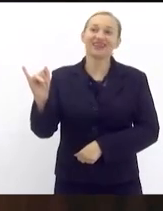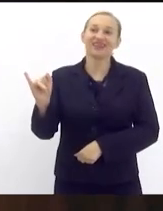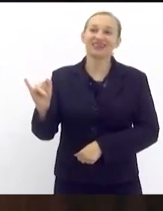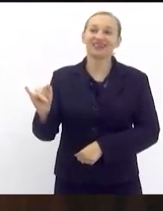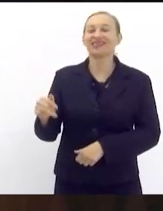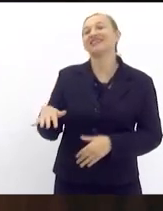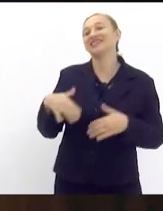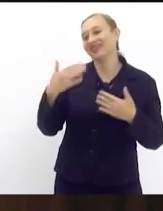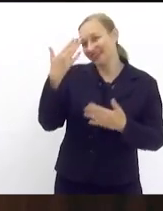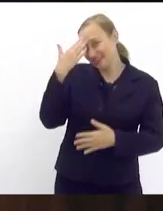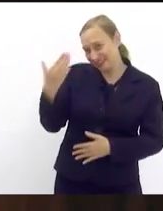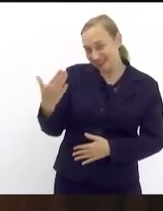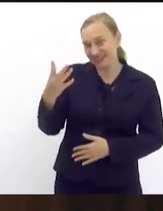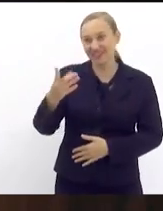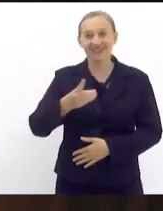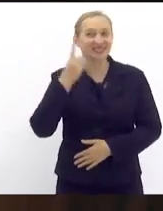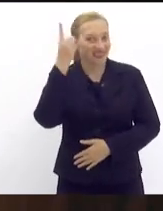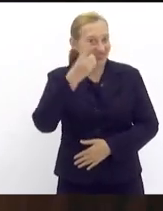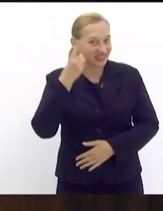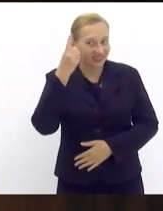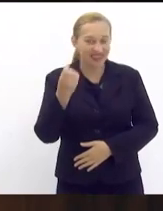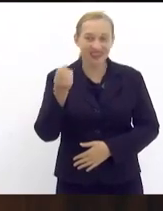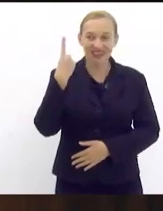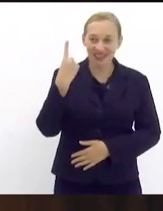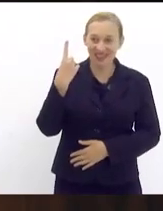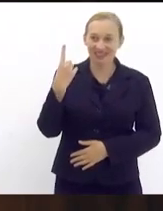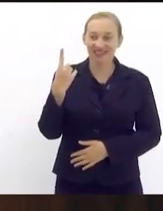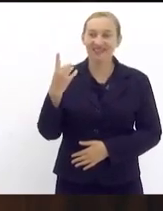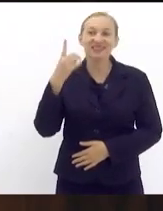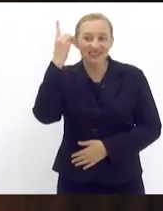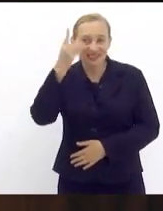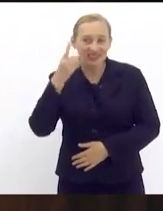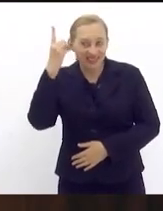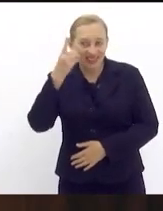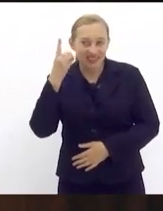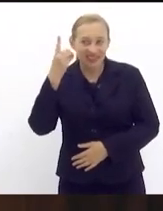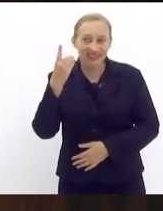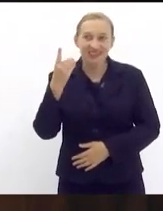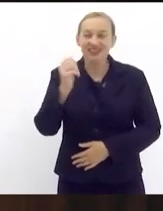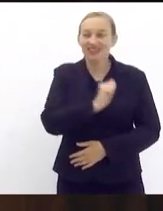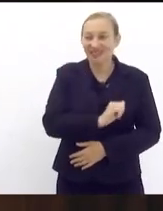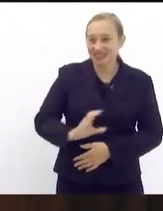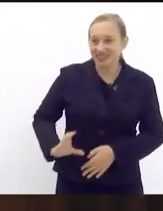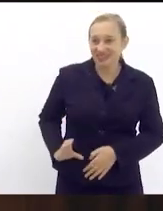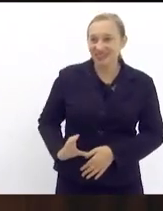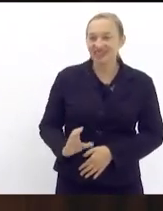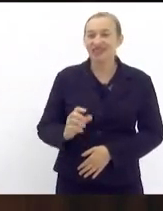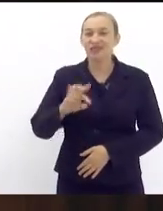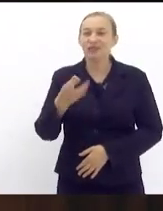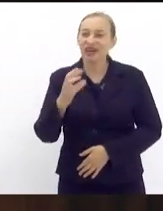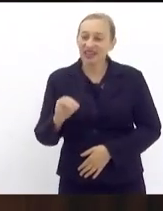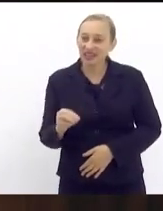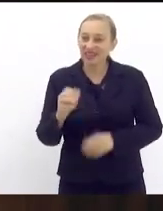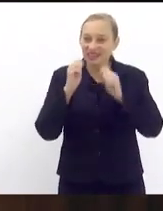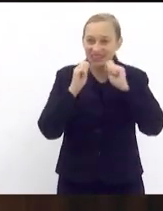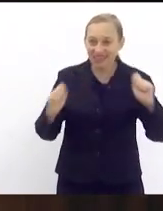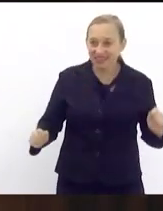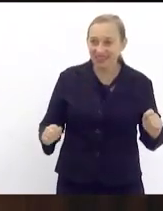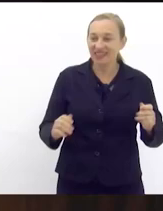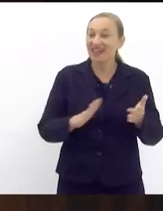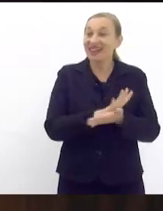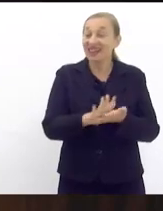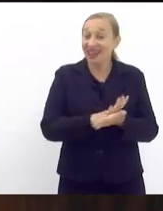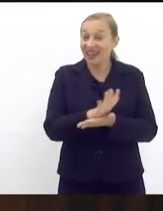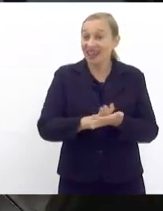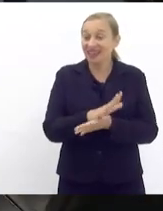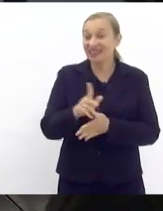então Agradeço ao nosso Deputado ex-putado da Casa André Siciliano Marquinho a nossa Assessoria e é isso gente nada